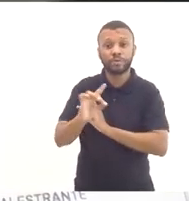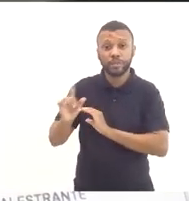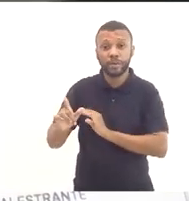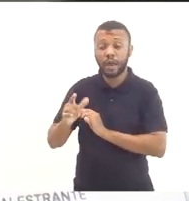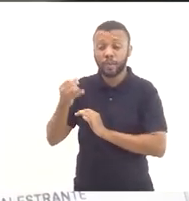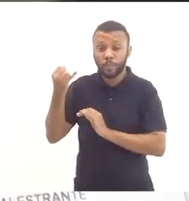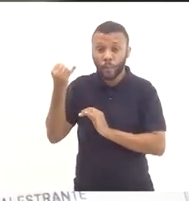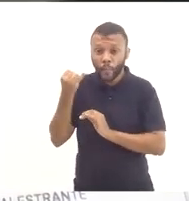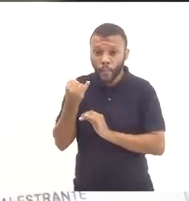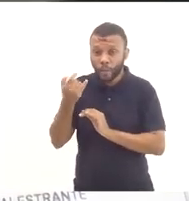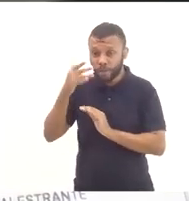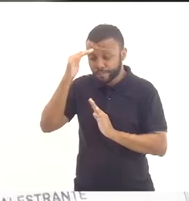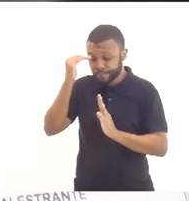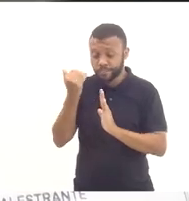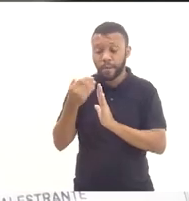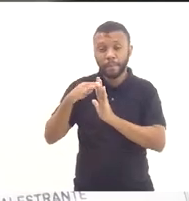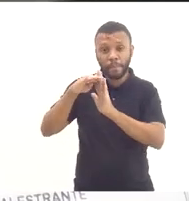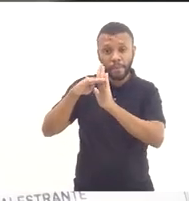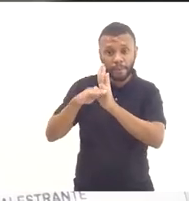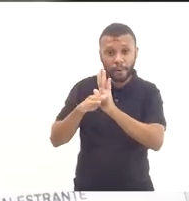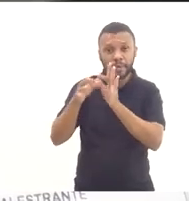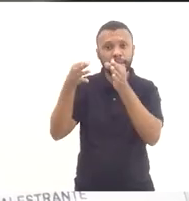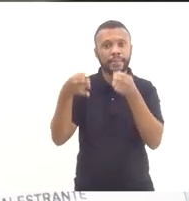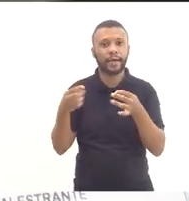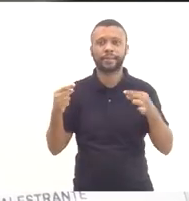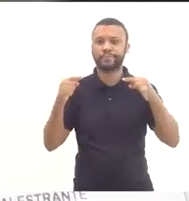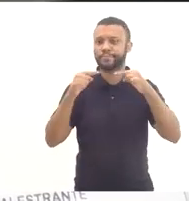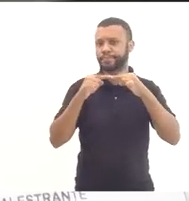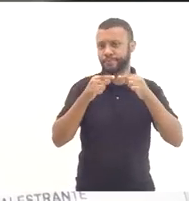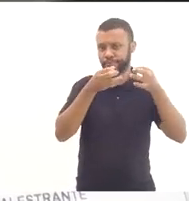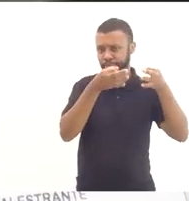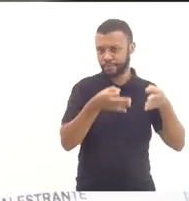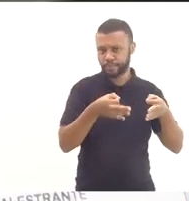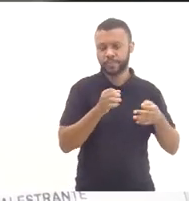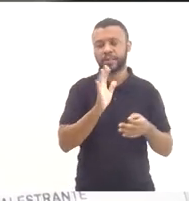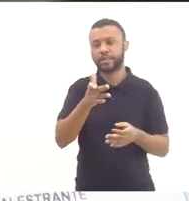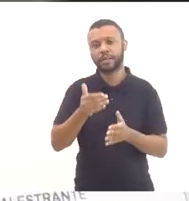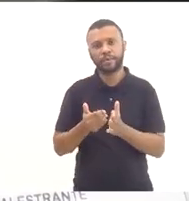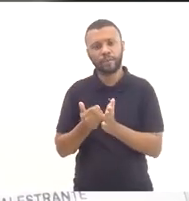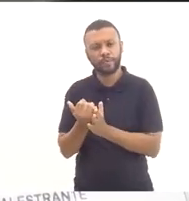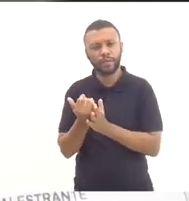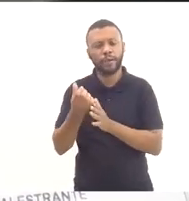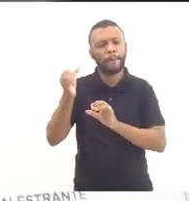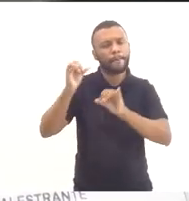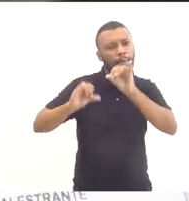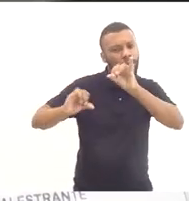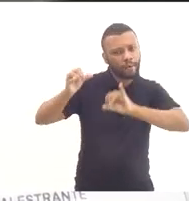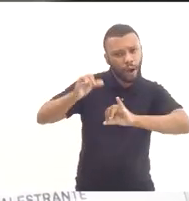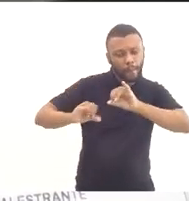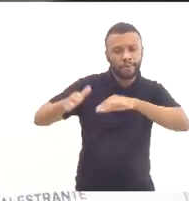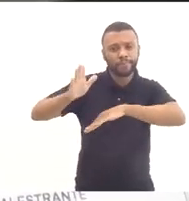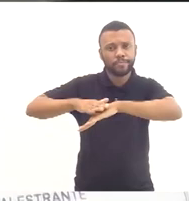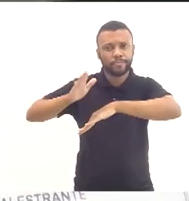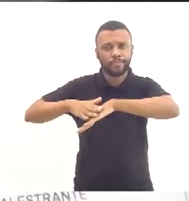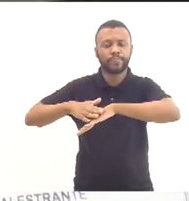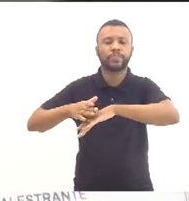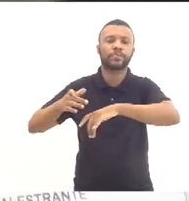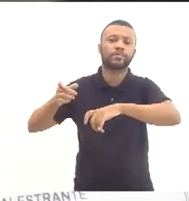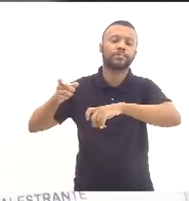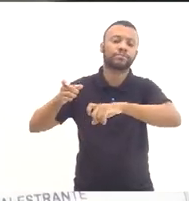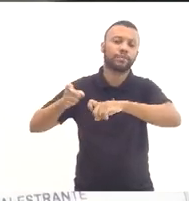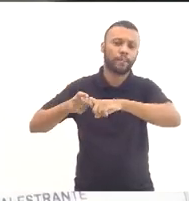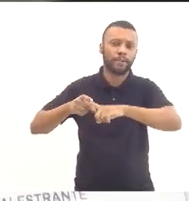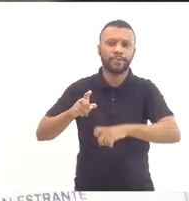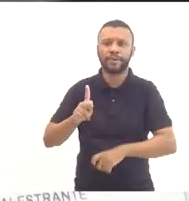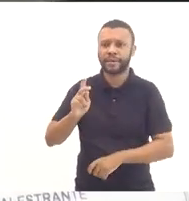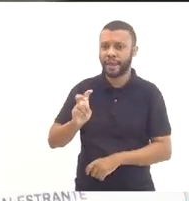dieta chegou para o meu filho a prescrição da dieta certa ele já tava tomando uma fórmula que foi desenvolvida pelo Doutor Kevin que nem vende aqui no Brasil